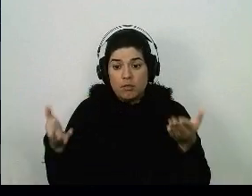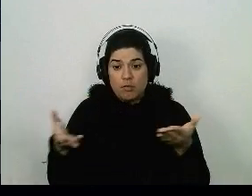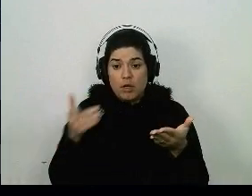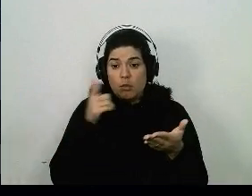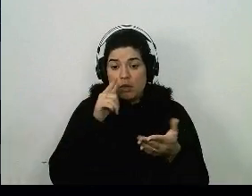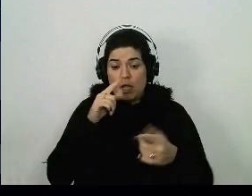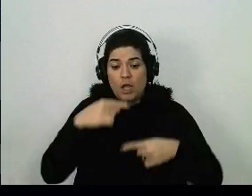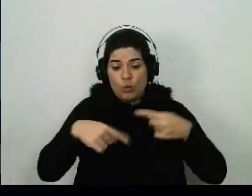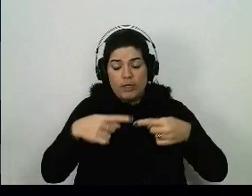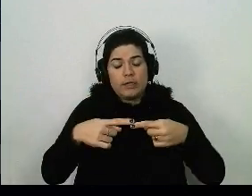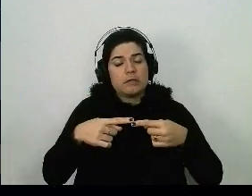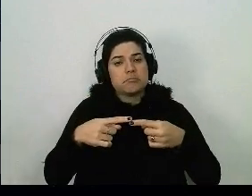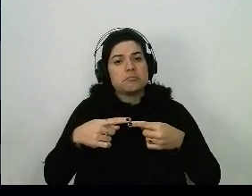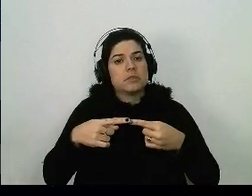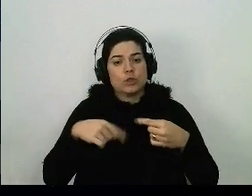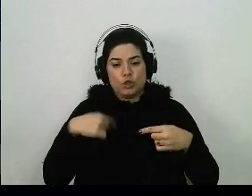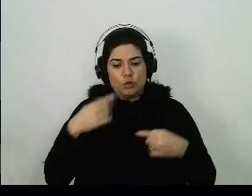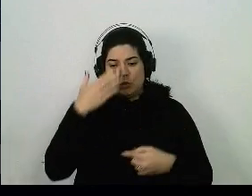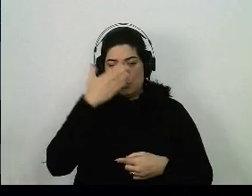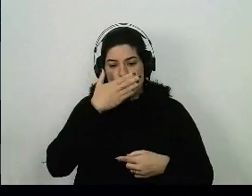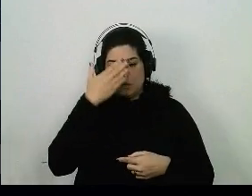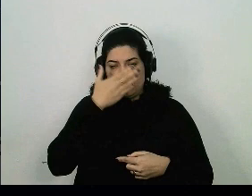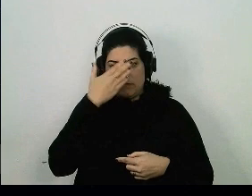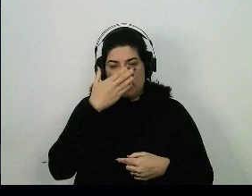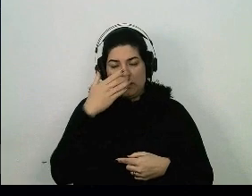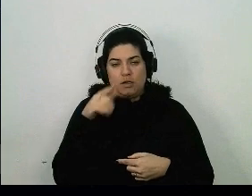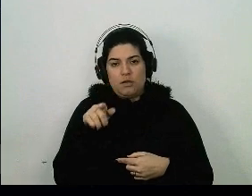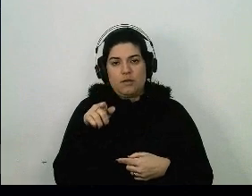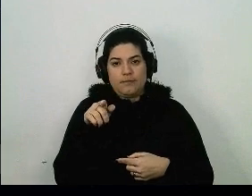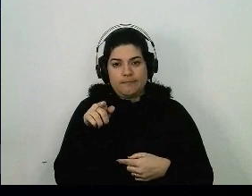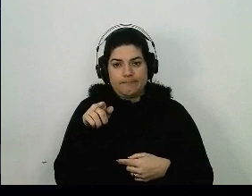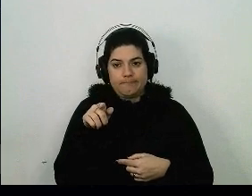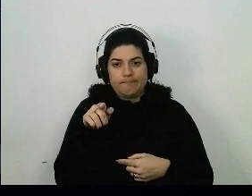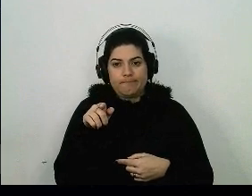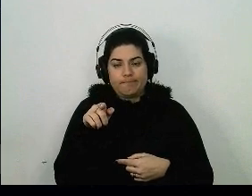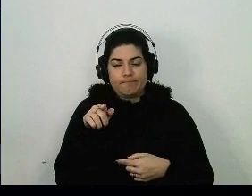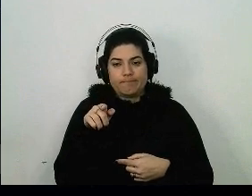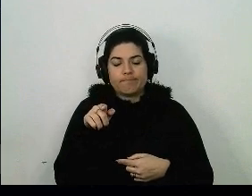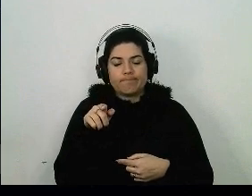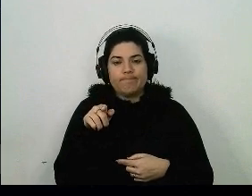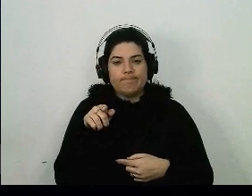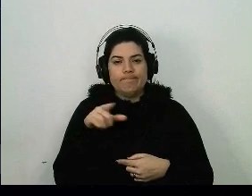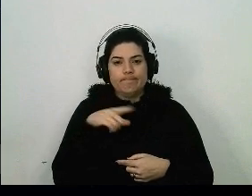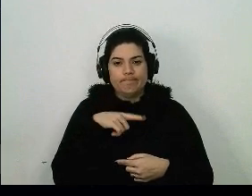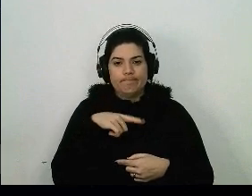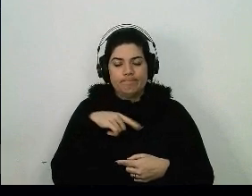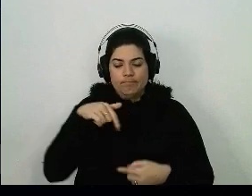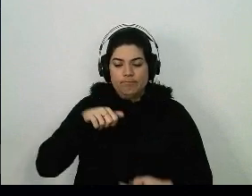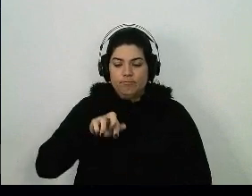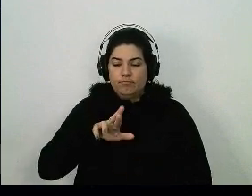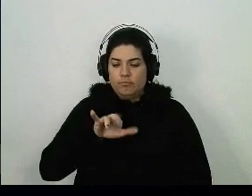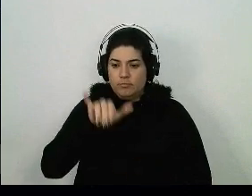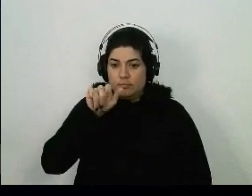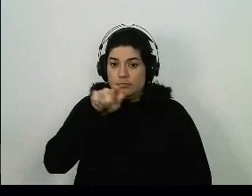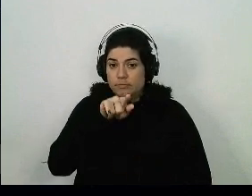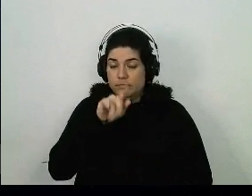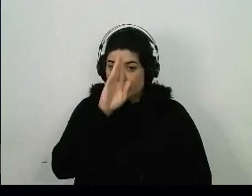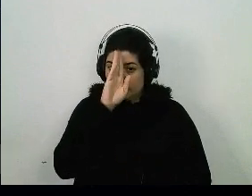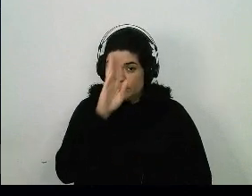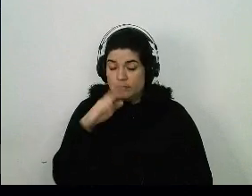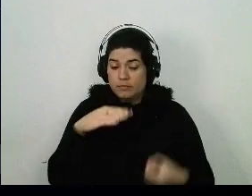fica invisível para a gente lá no quando a gente realiza o query no banco de dados, e a